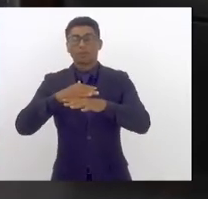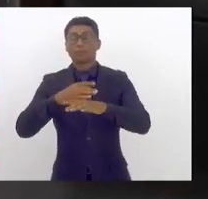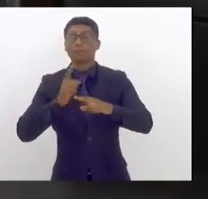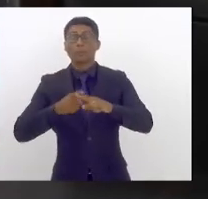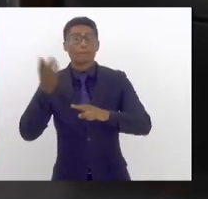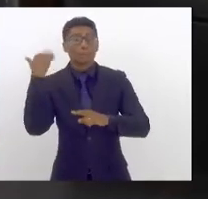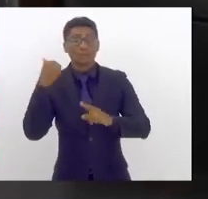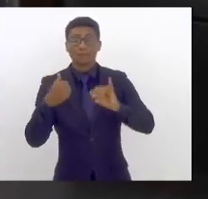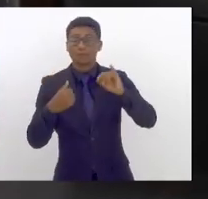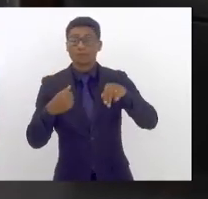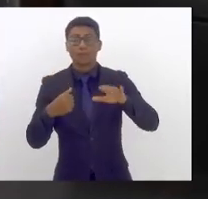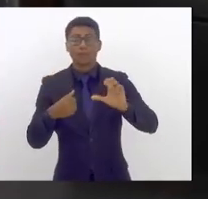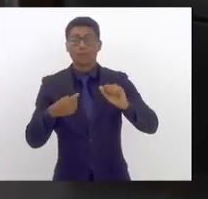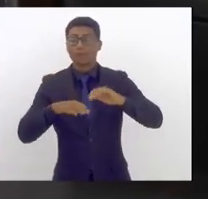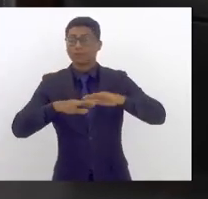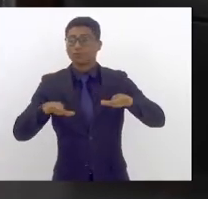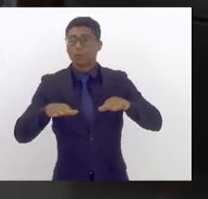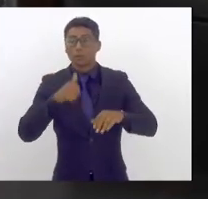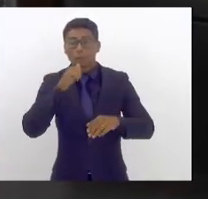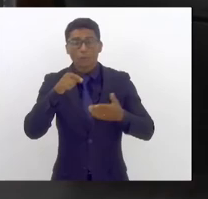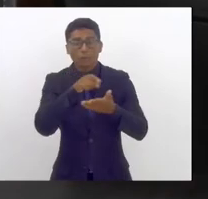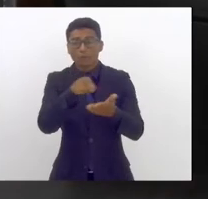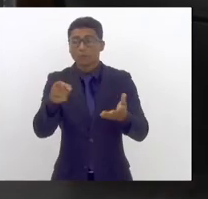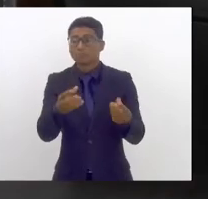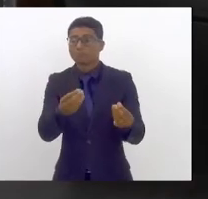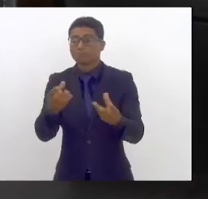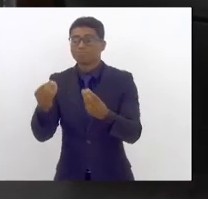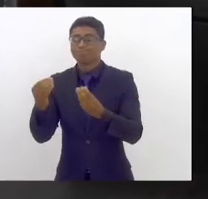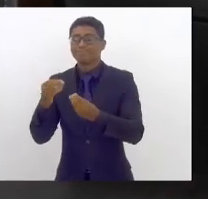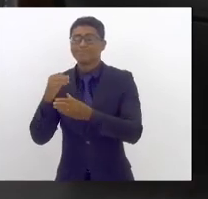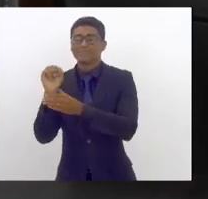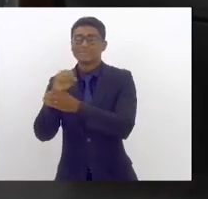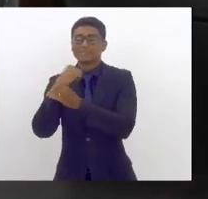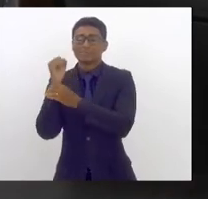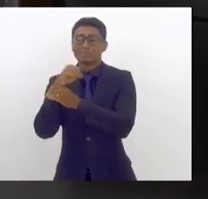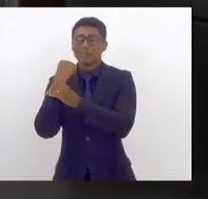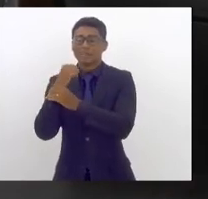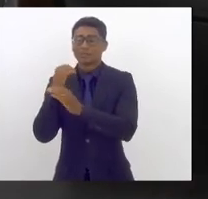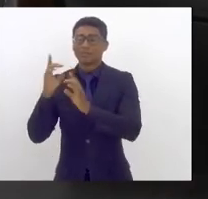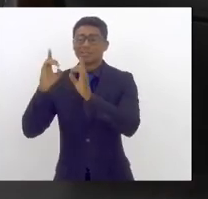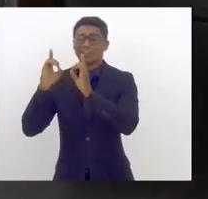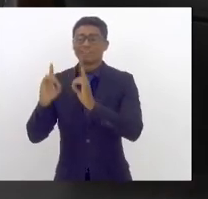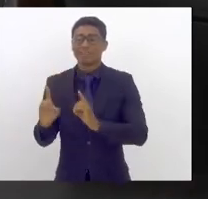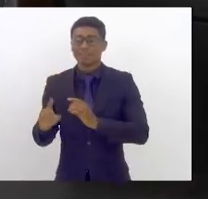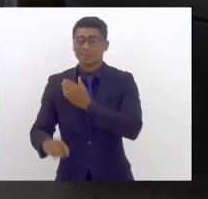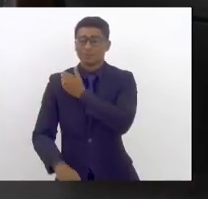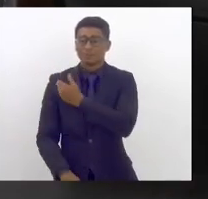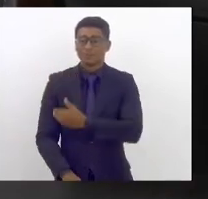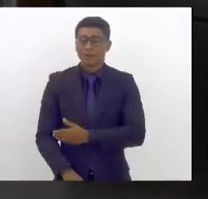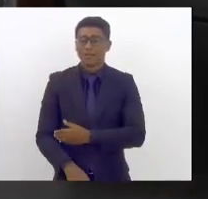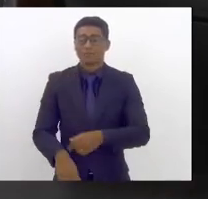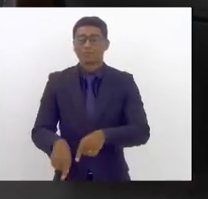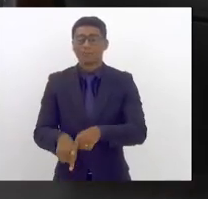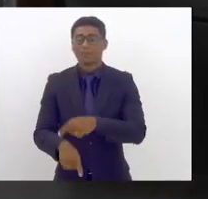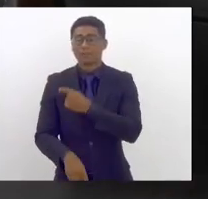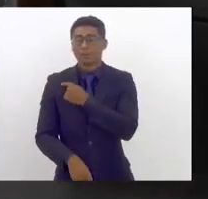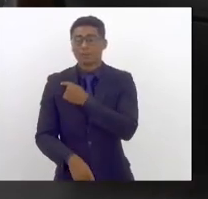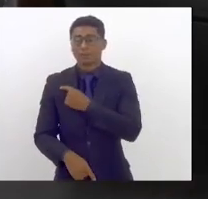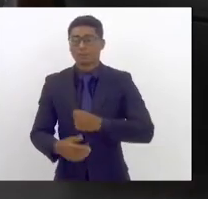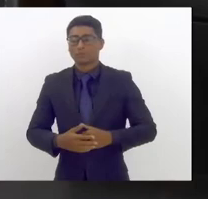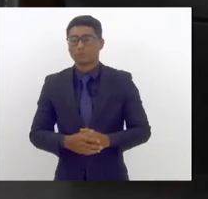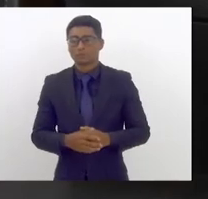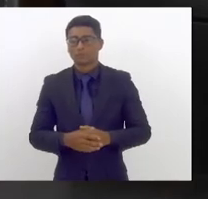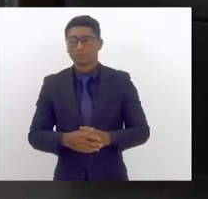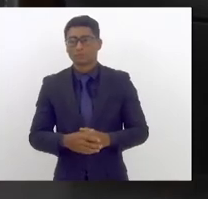fazia e muitas mulheres estavam ficando deficiente do braço e do ombro e nós aprovamos uma outra legislação que foi incluindo